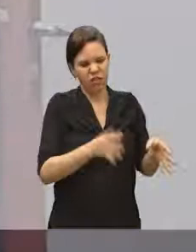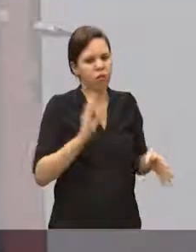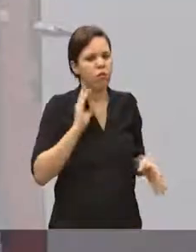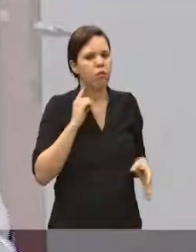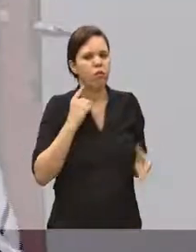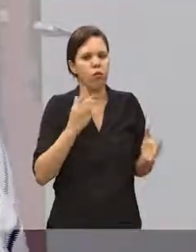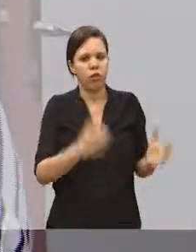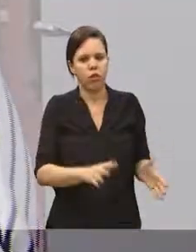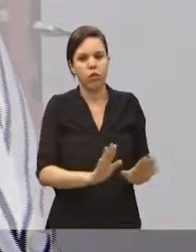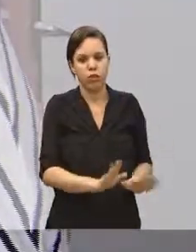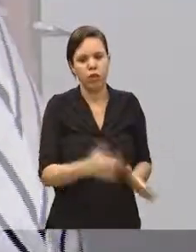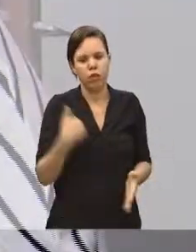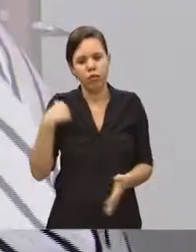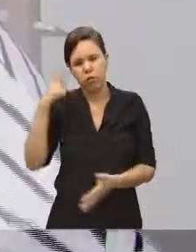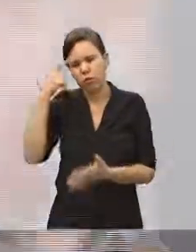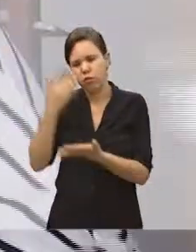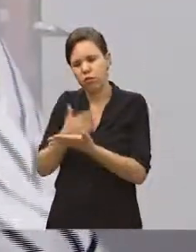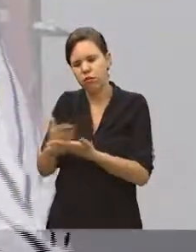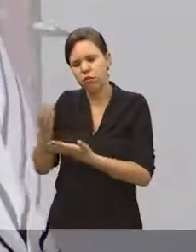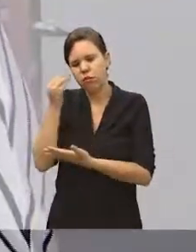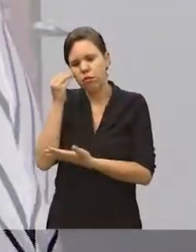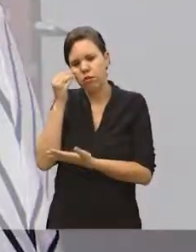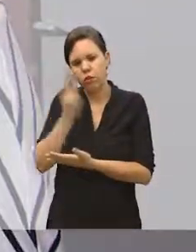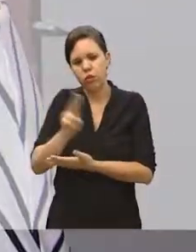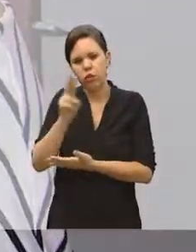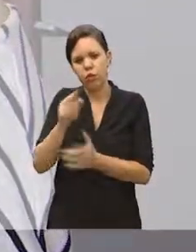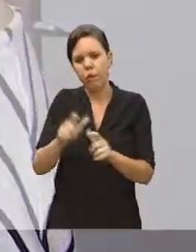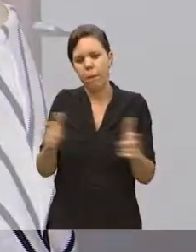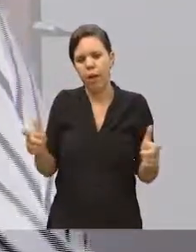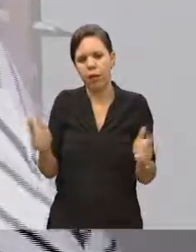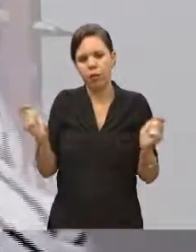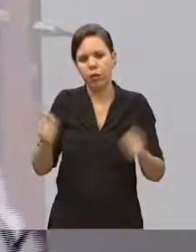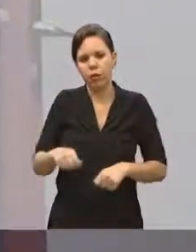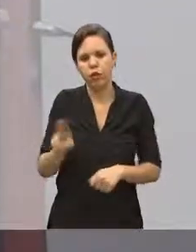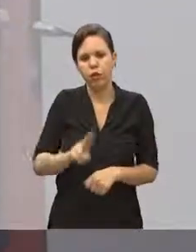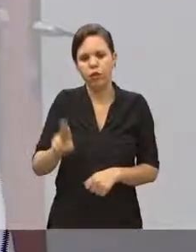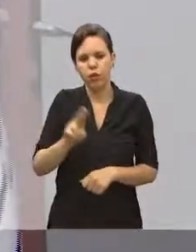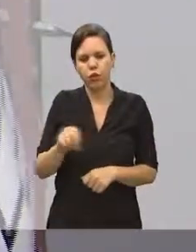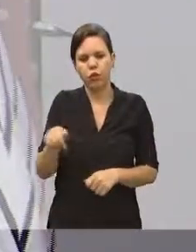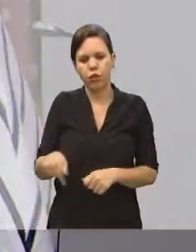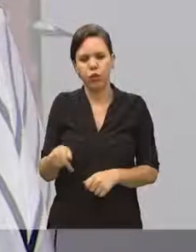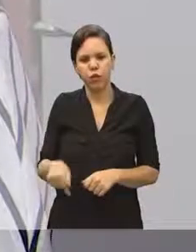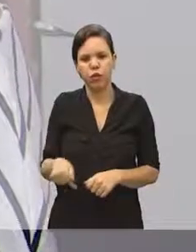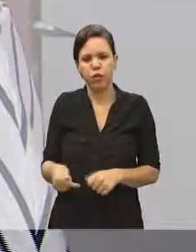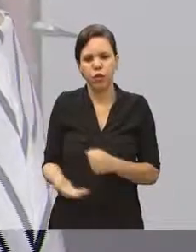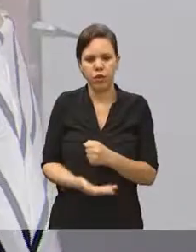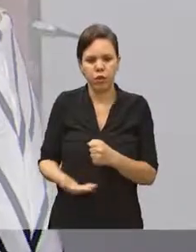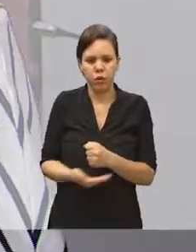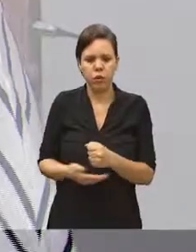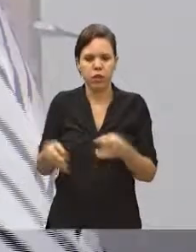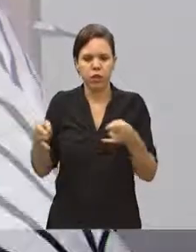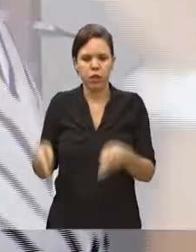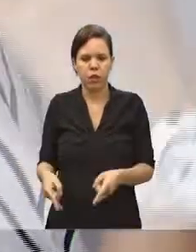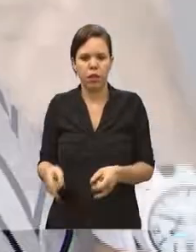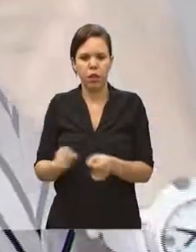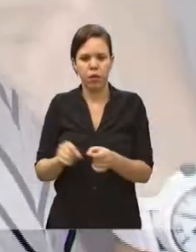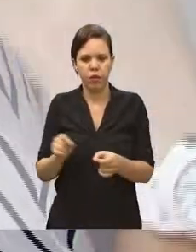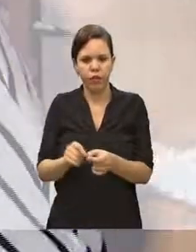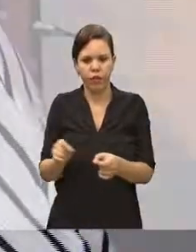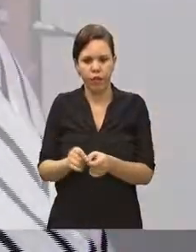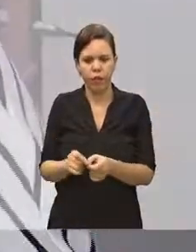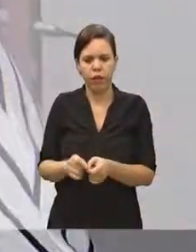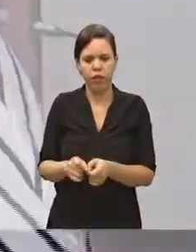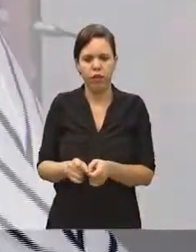Desde o começo a gente pensou em tentar usar o máximo possível de coisas reutilizáveis. Então a base da cama ela é feita de pallets, que a gente